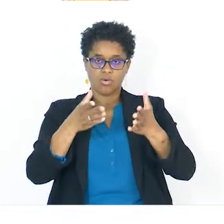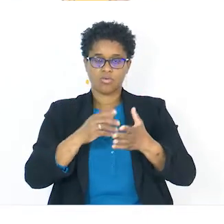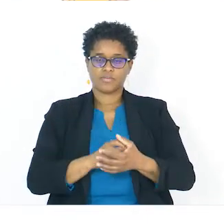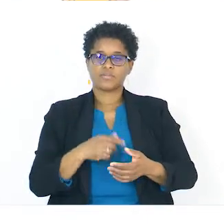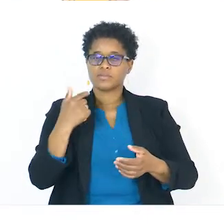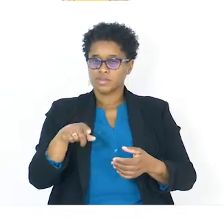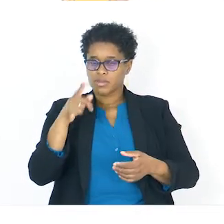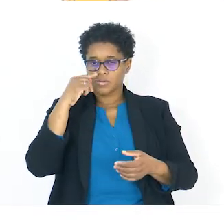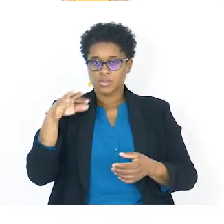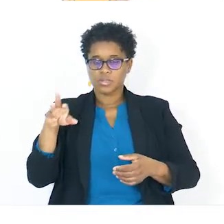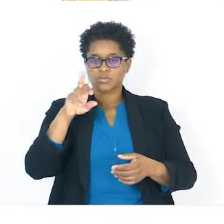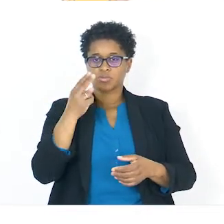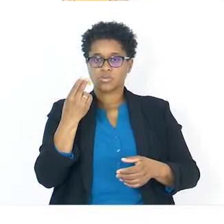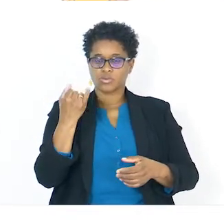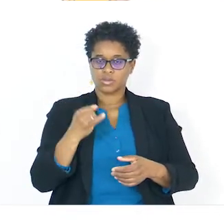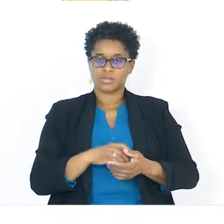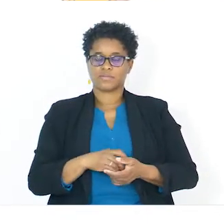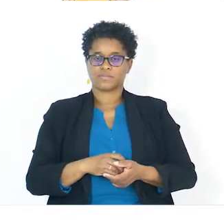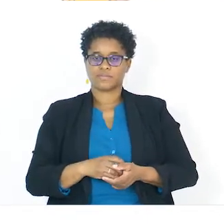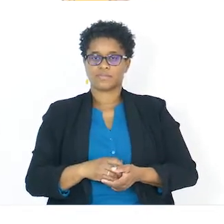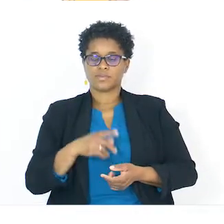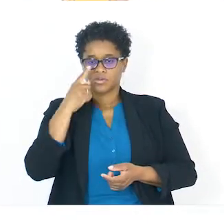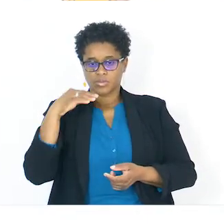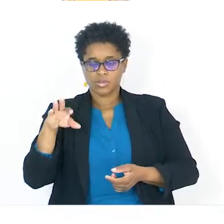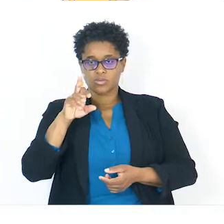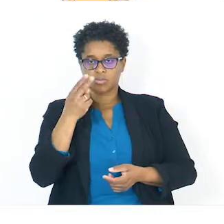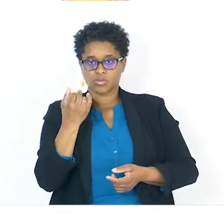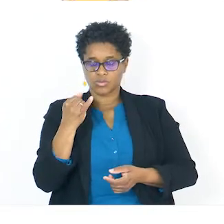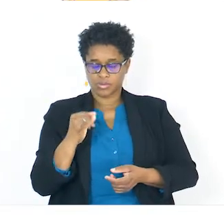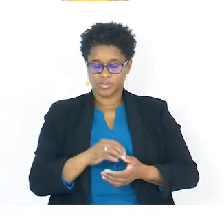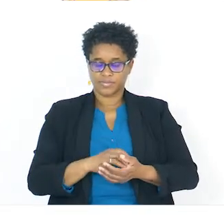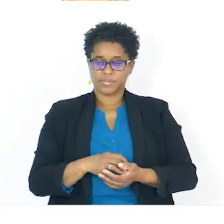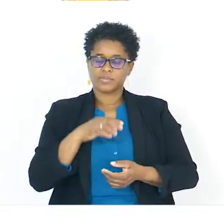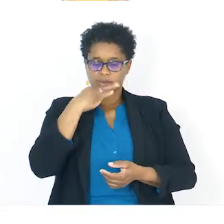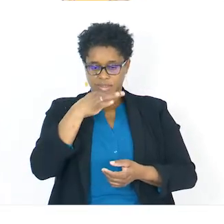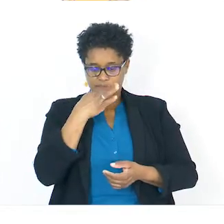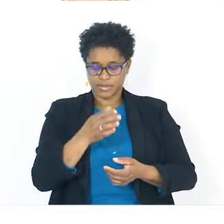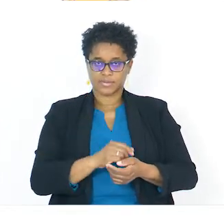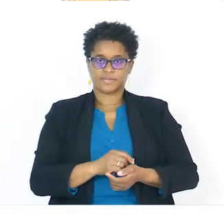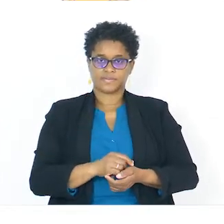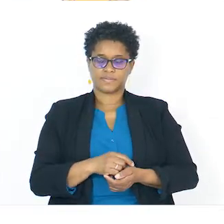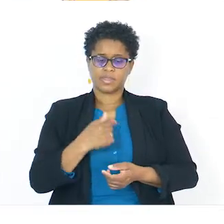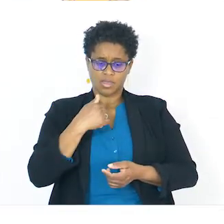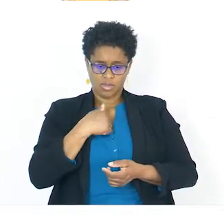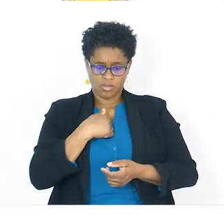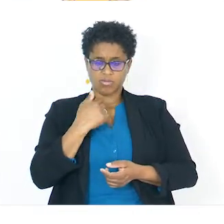Atenção. Temos o menino Rui. O menino Rui disse, eu